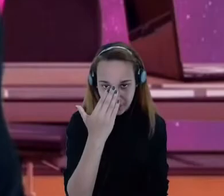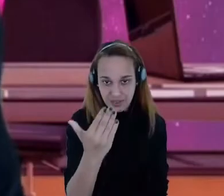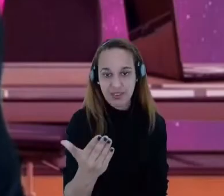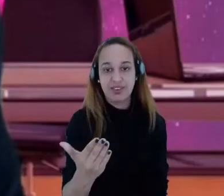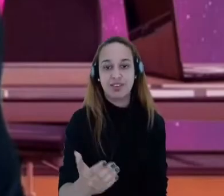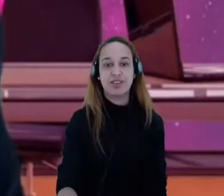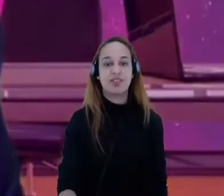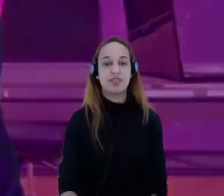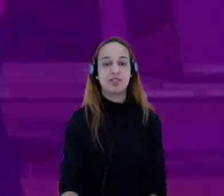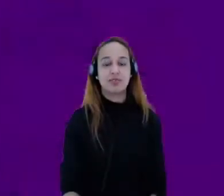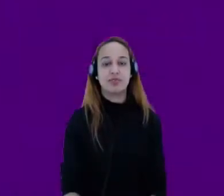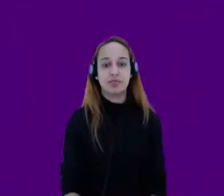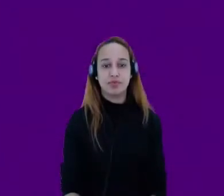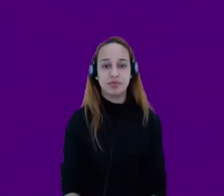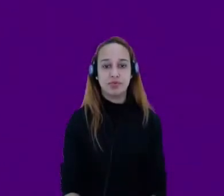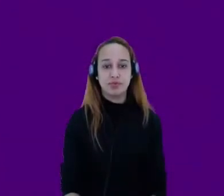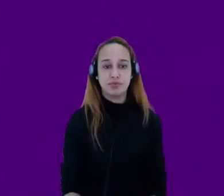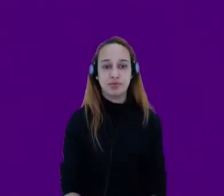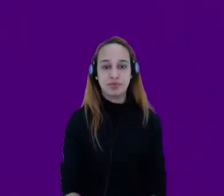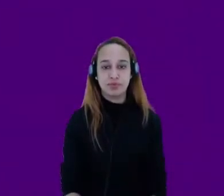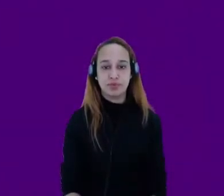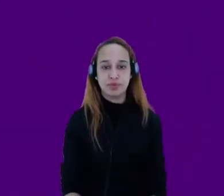vocês.